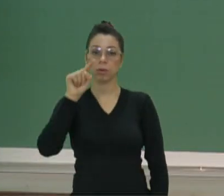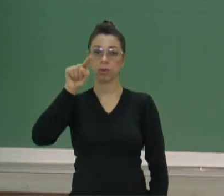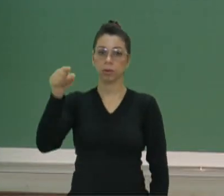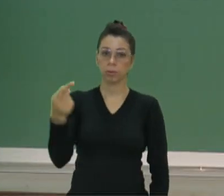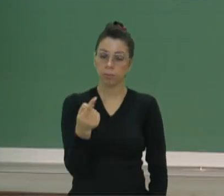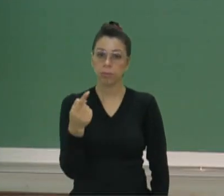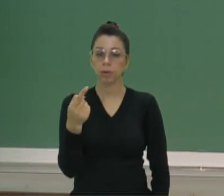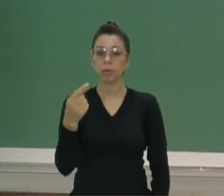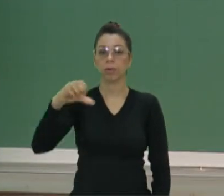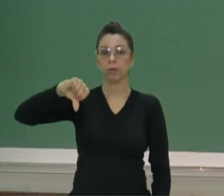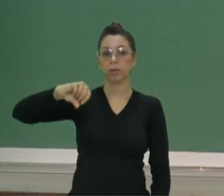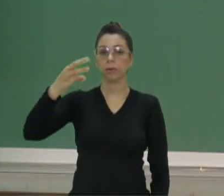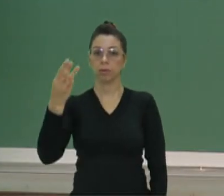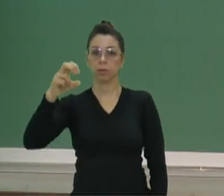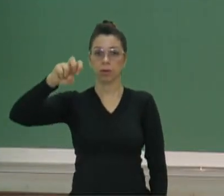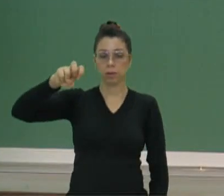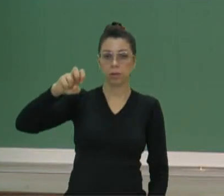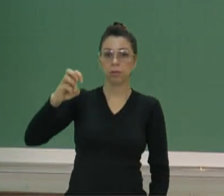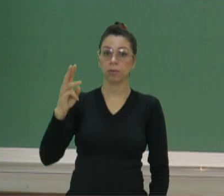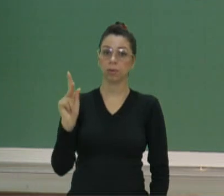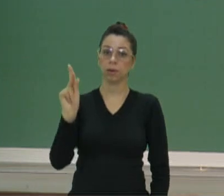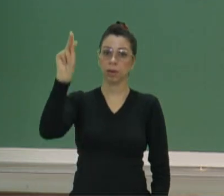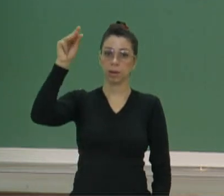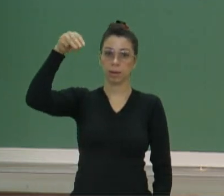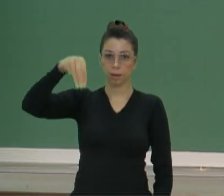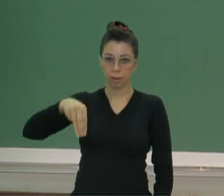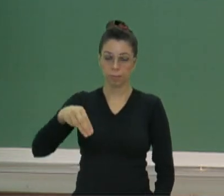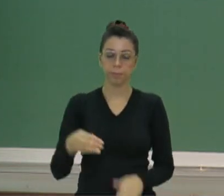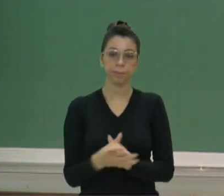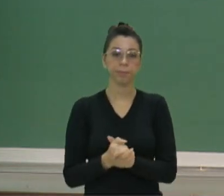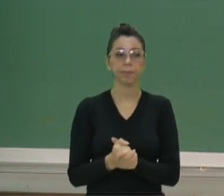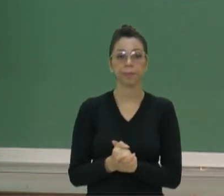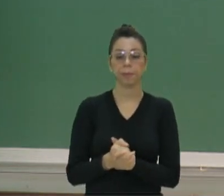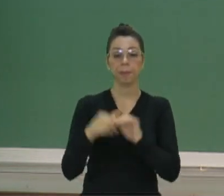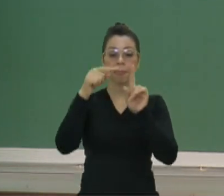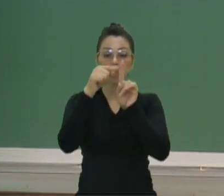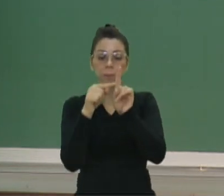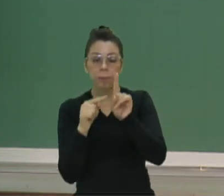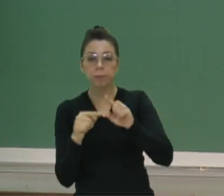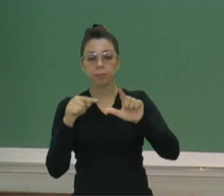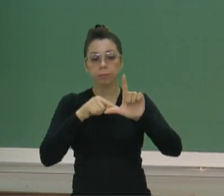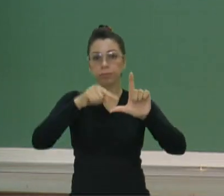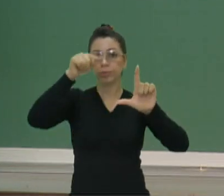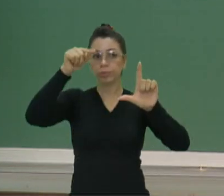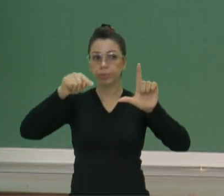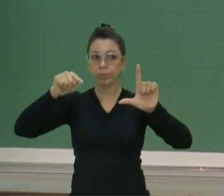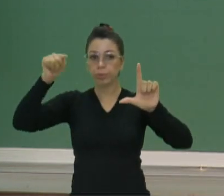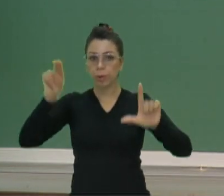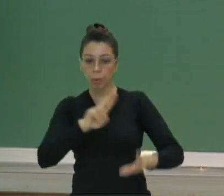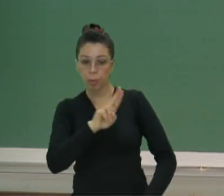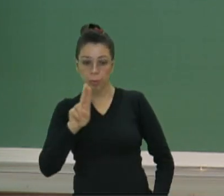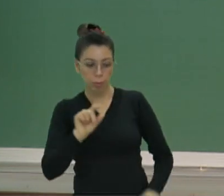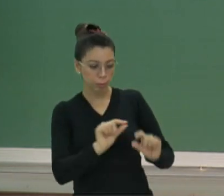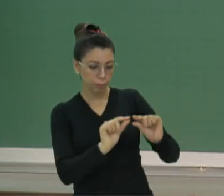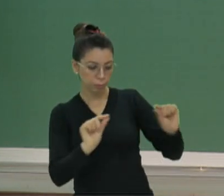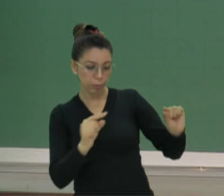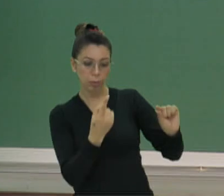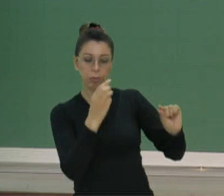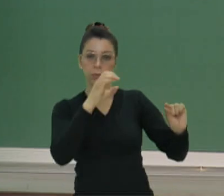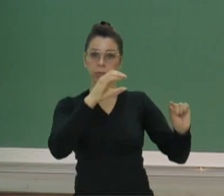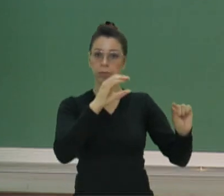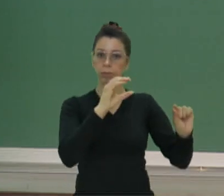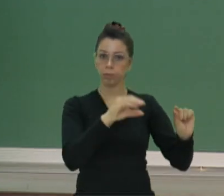2.935 quilômetros. Esse tipo de escala é muito usada, o nome dela é gráfica e aqui tem a denominação dela, 1